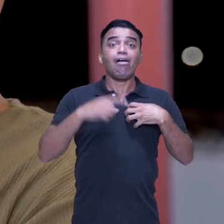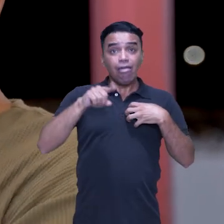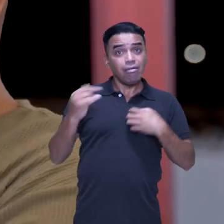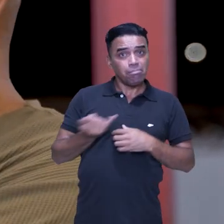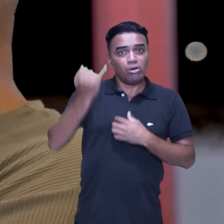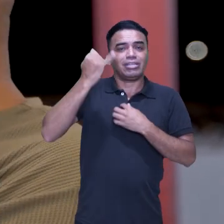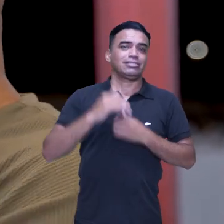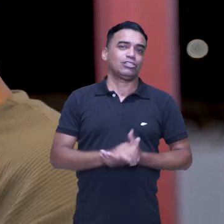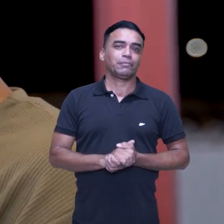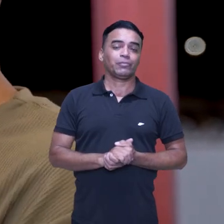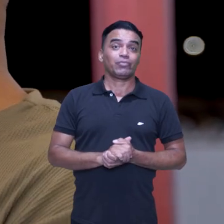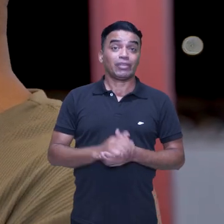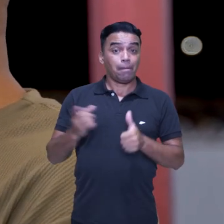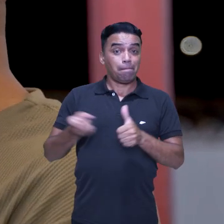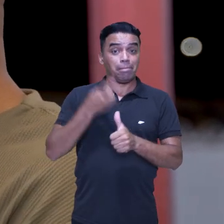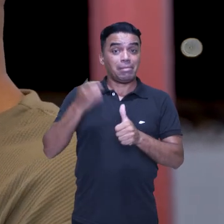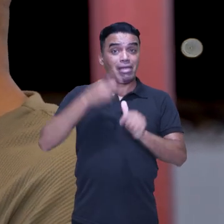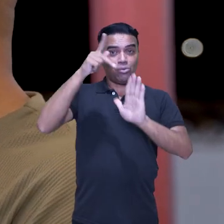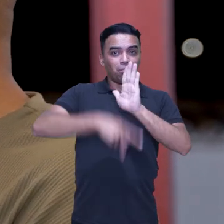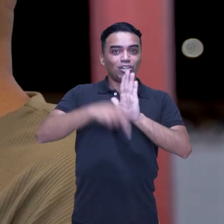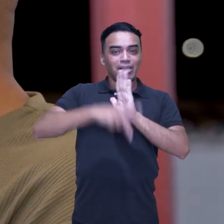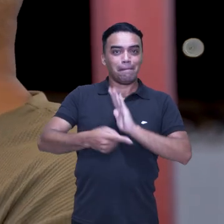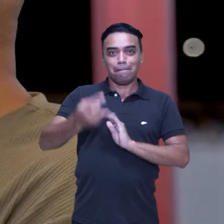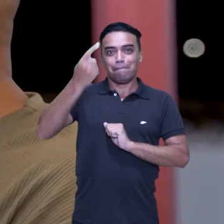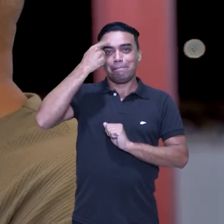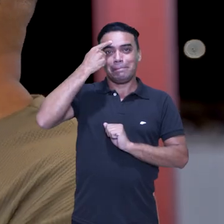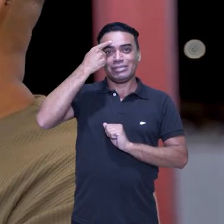E o primeiro projeto que pensou